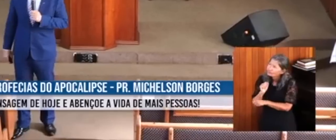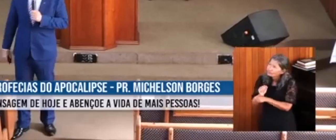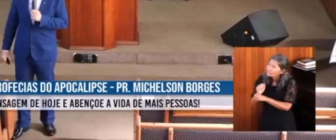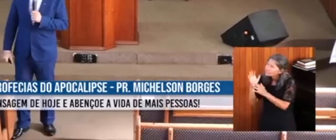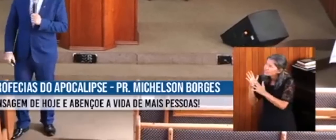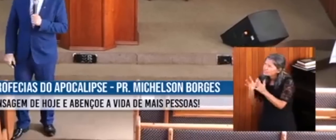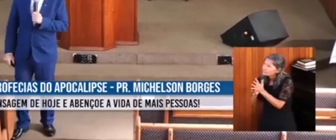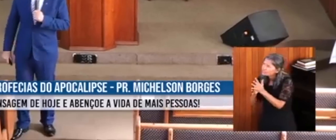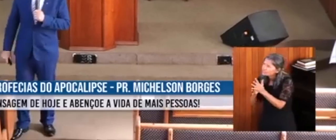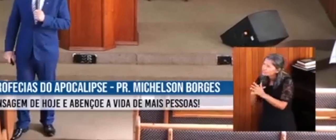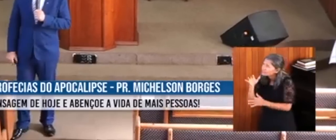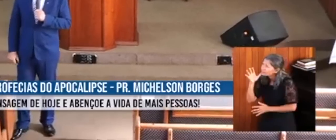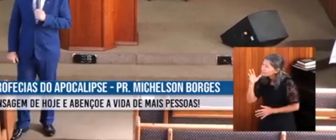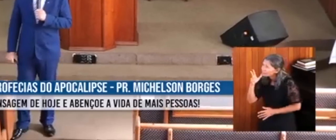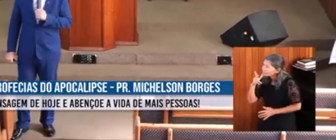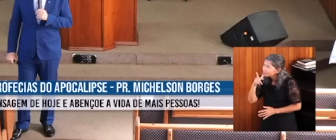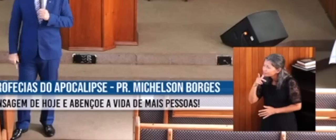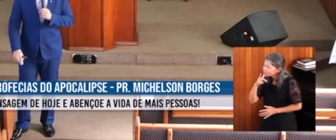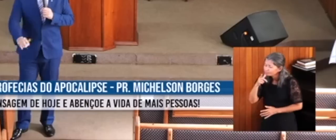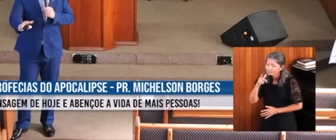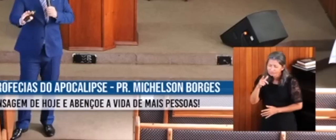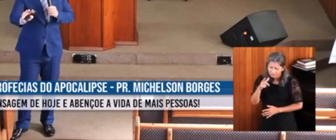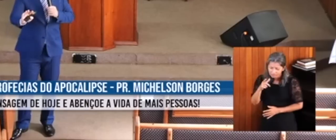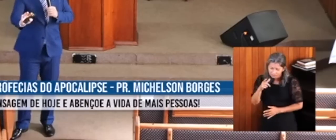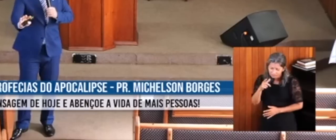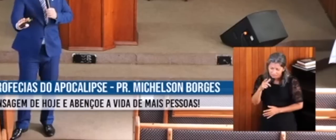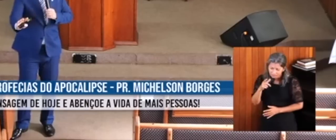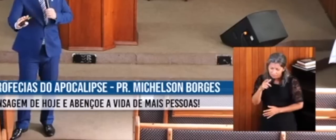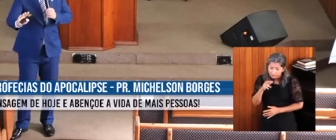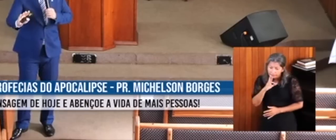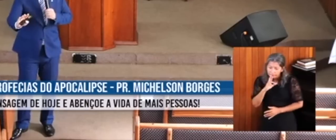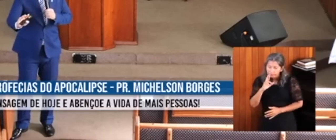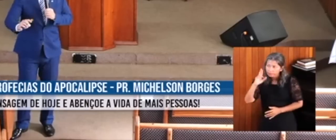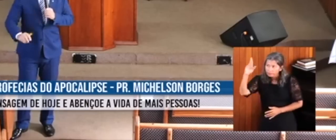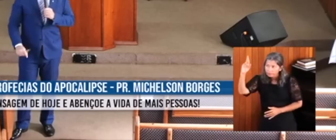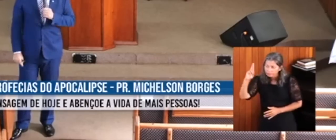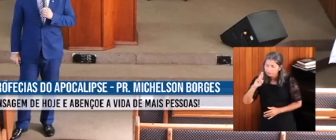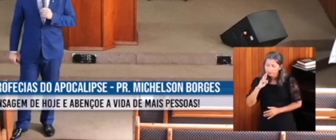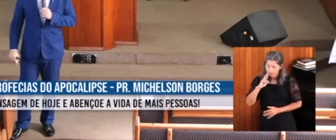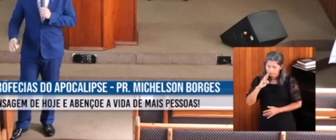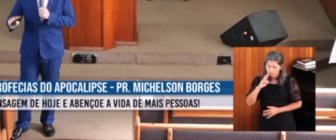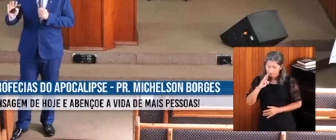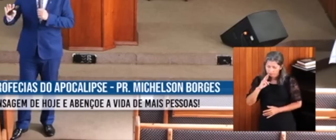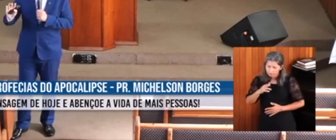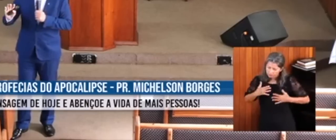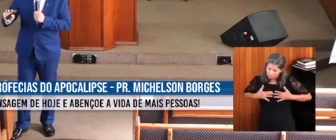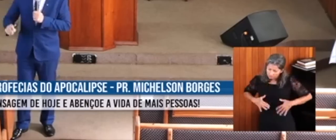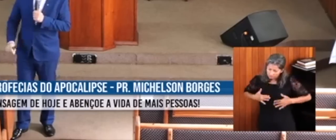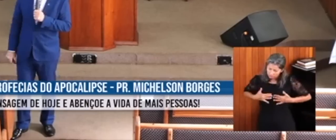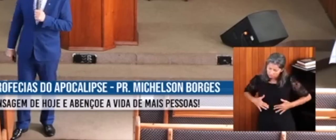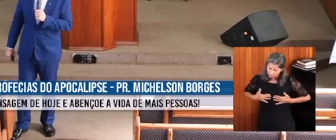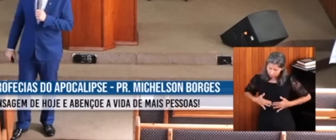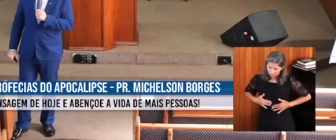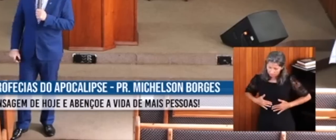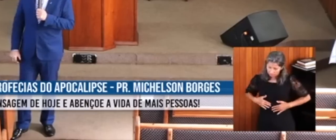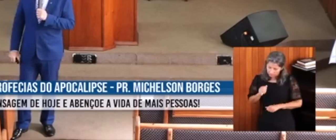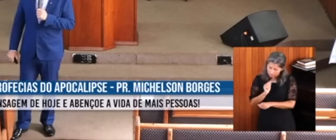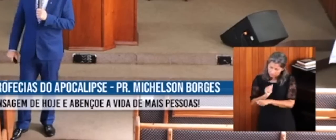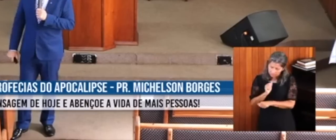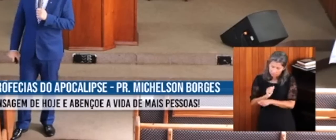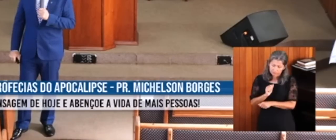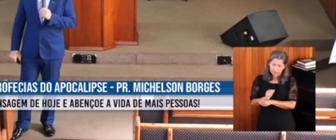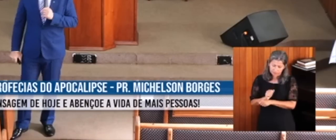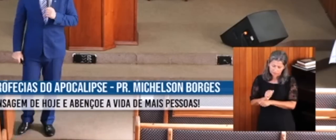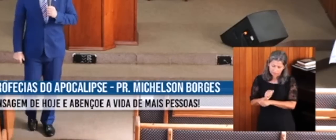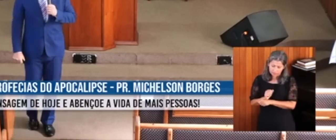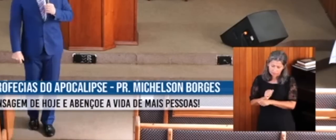vindicação? Até quando, Senhor? A resposta é: descansem um pouco mais, aguardem um pouco mais.